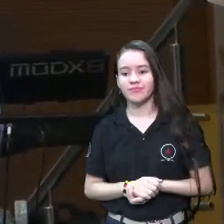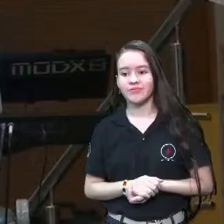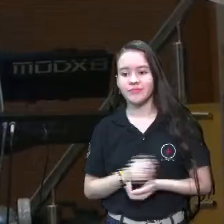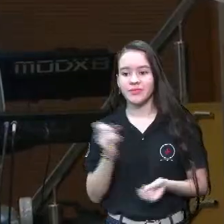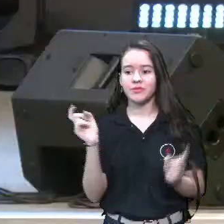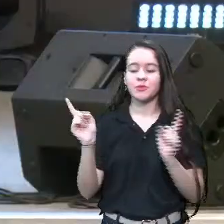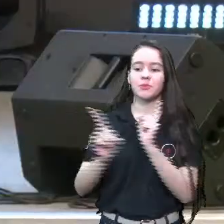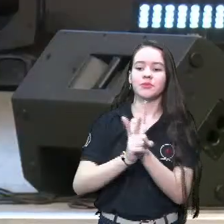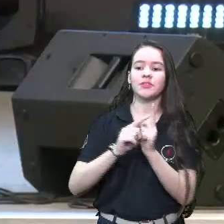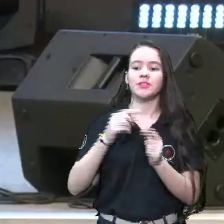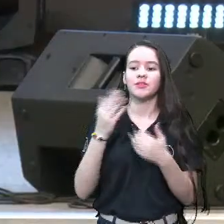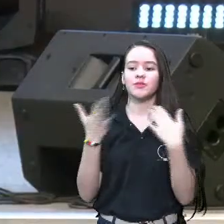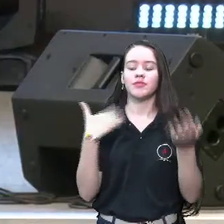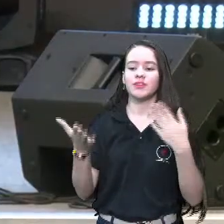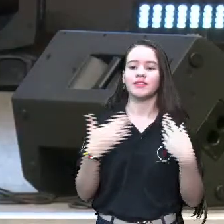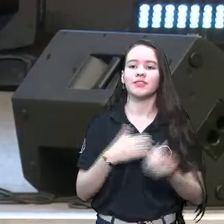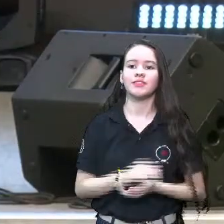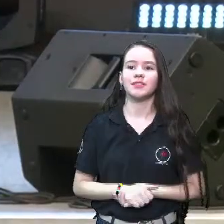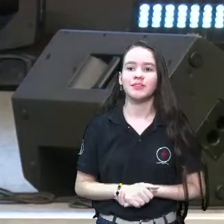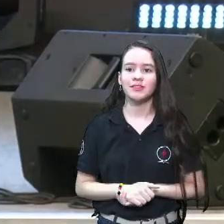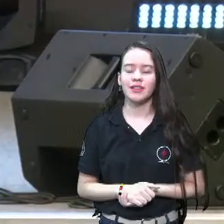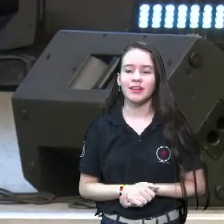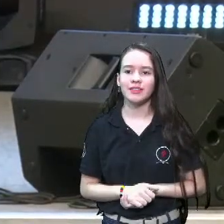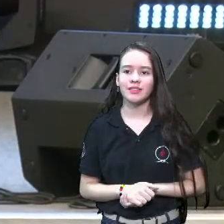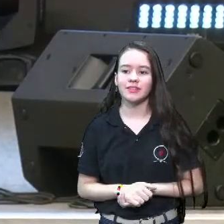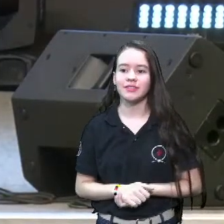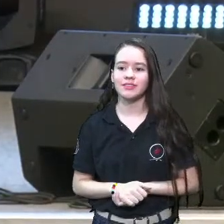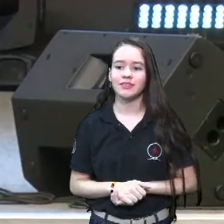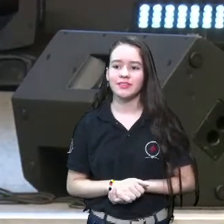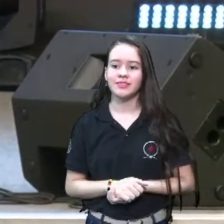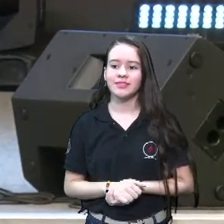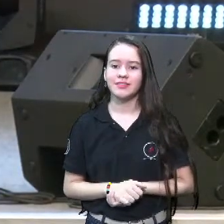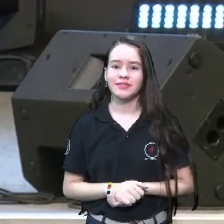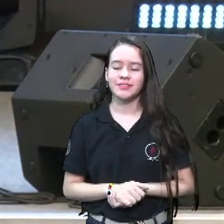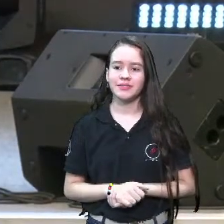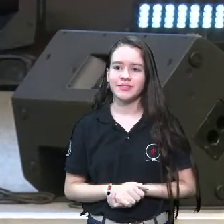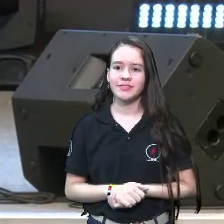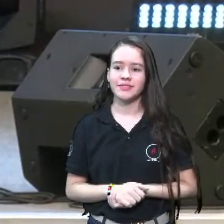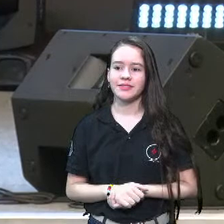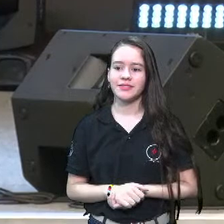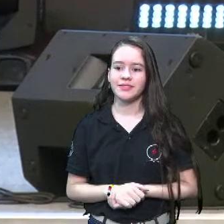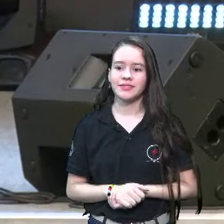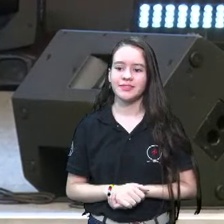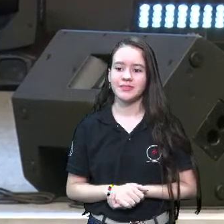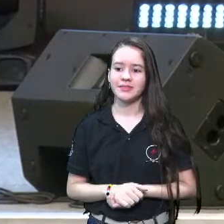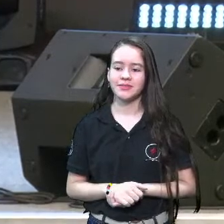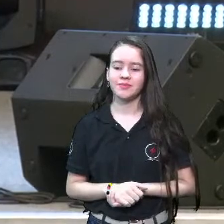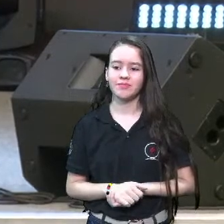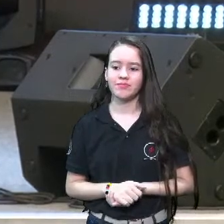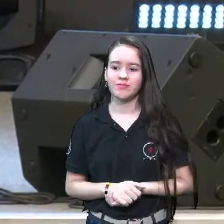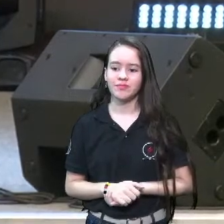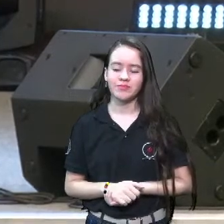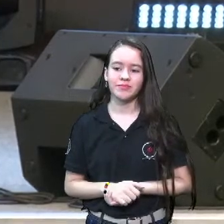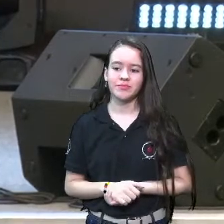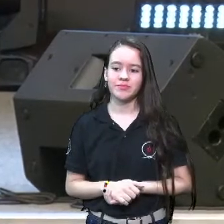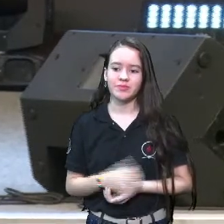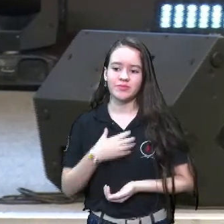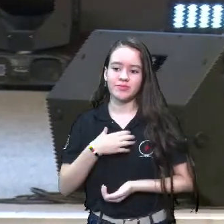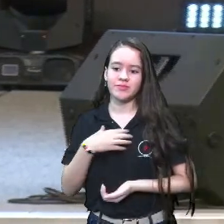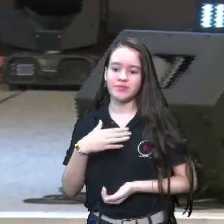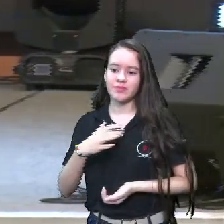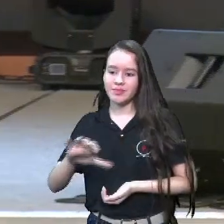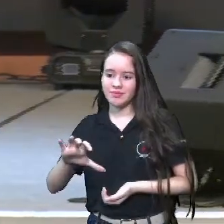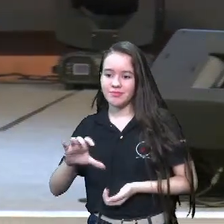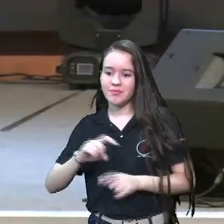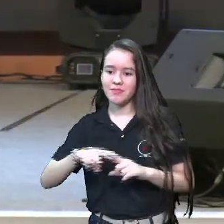gente conversa sobre isso. Agora não dá, vaza. Ou então eu diria para ele, ó: sinto muito, Pedro, mas você jogou a tua